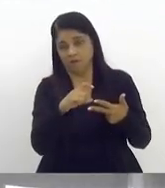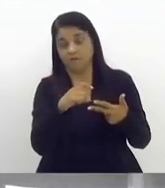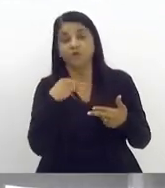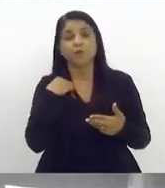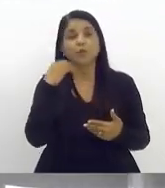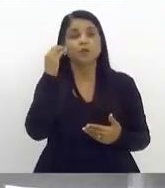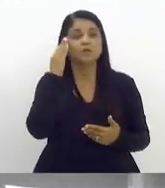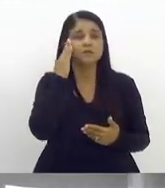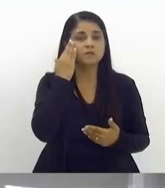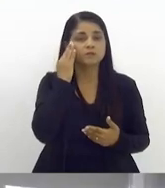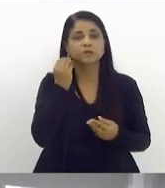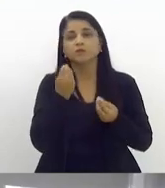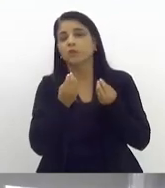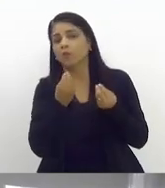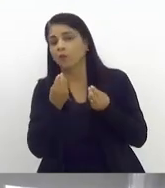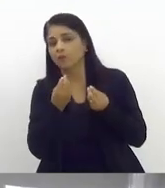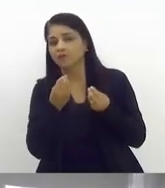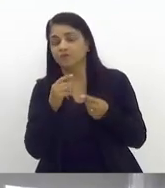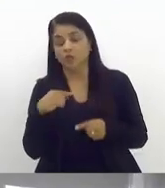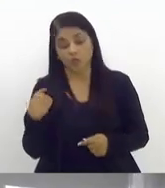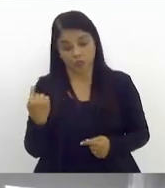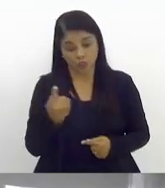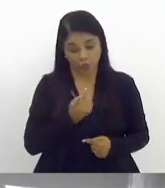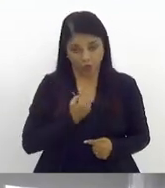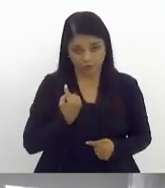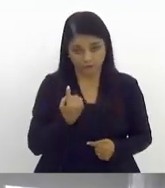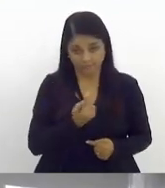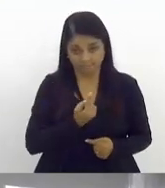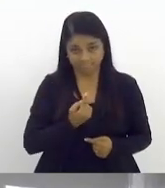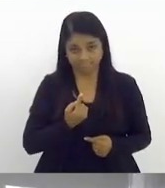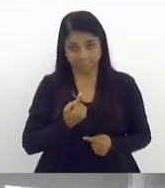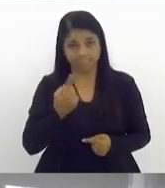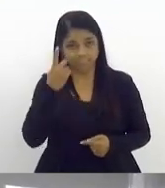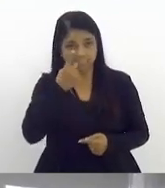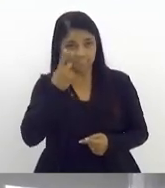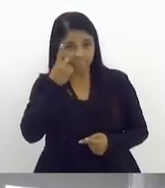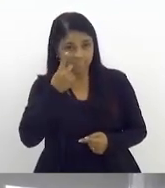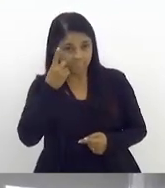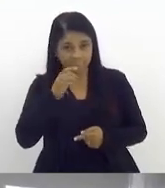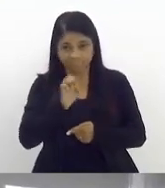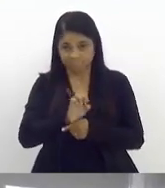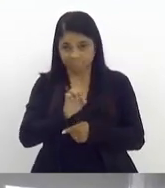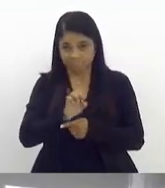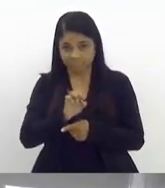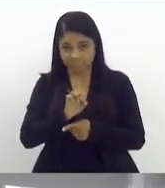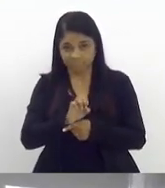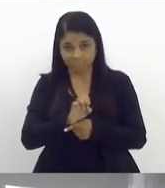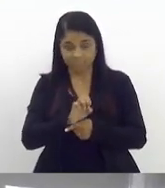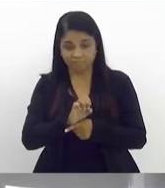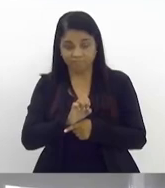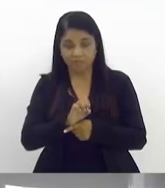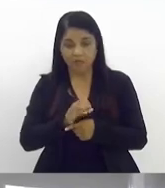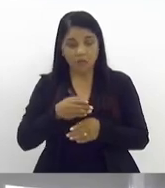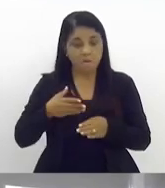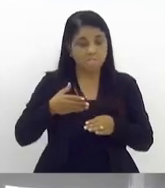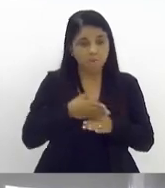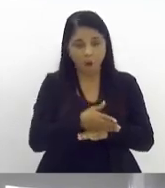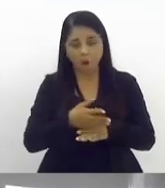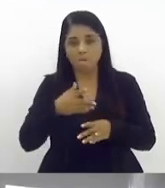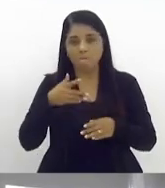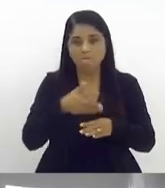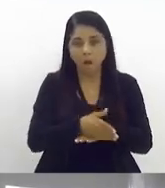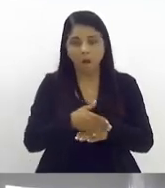entendimento, né? Quer dizer, imagina nós aqui o tempo todo invadirmos essa competência, essa prerrogativa